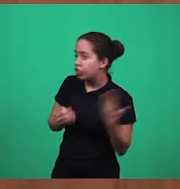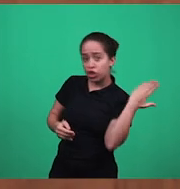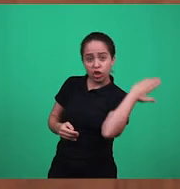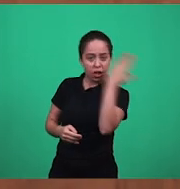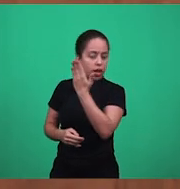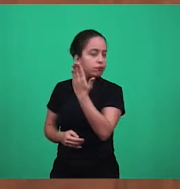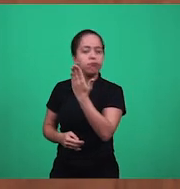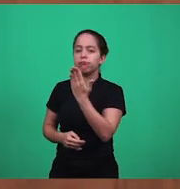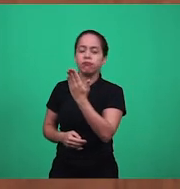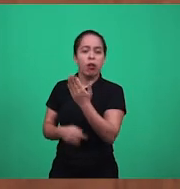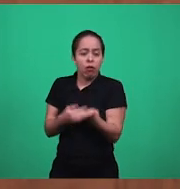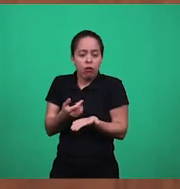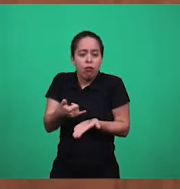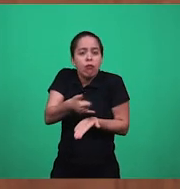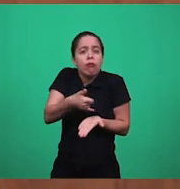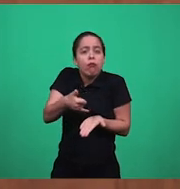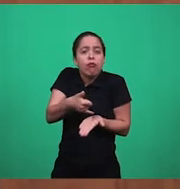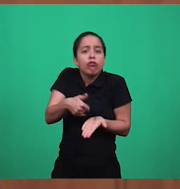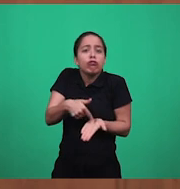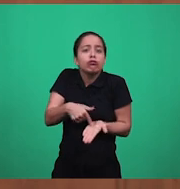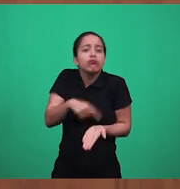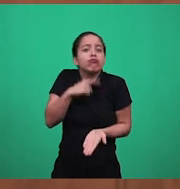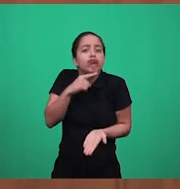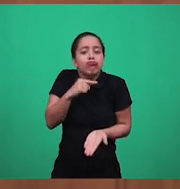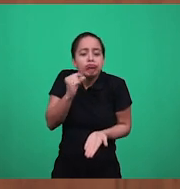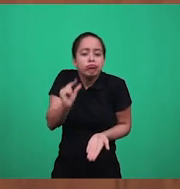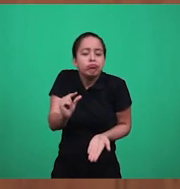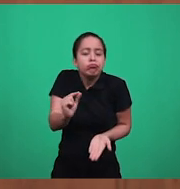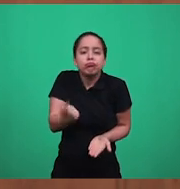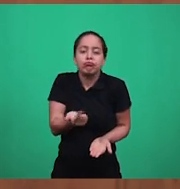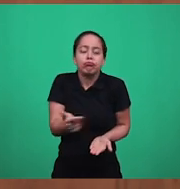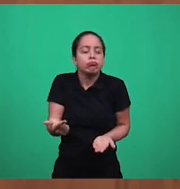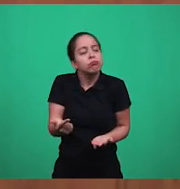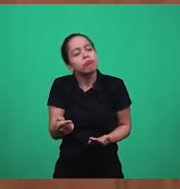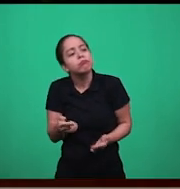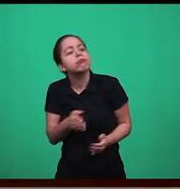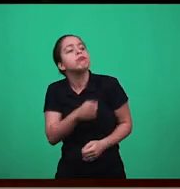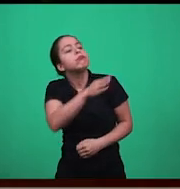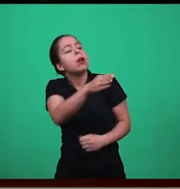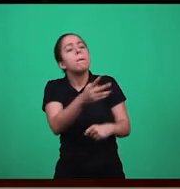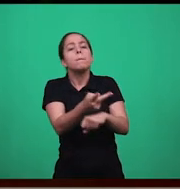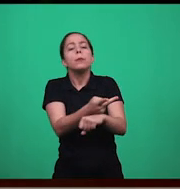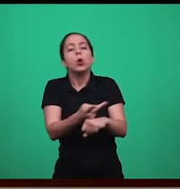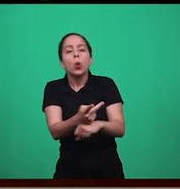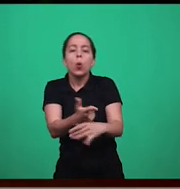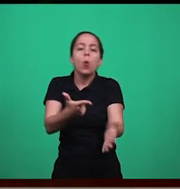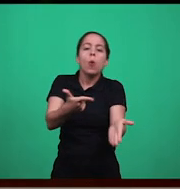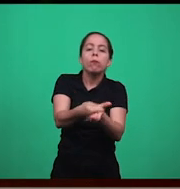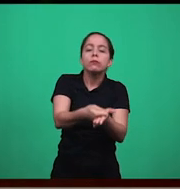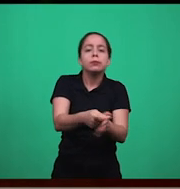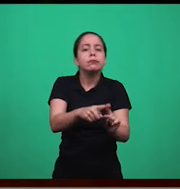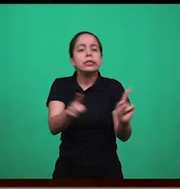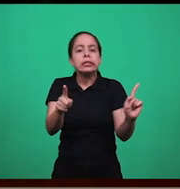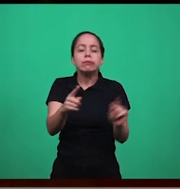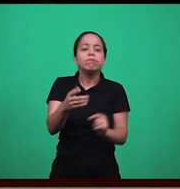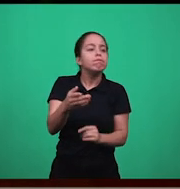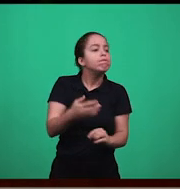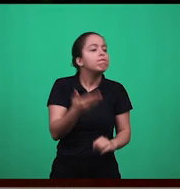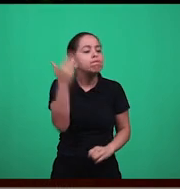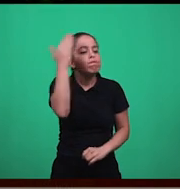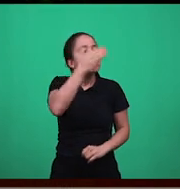ir direto para a festa. Elas não tinham azeite o suficiente, foram procurar azeite para comprar, mas não